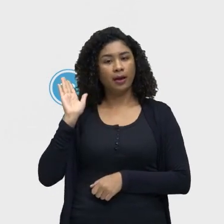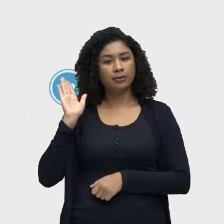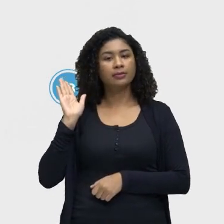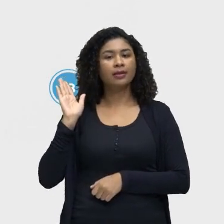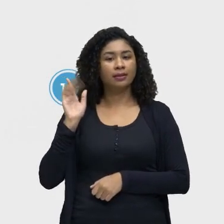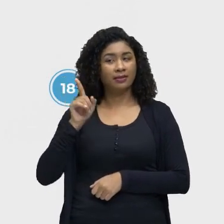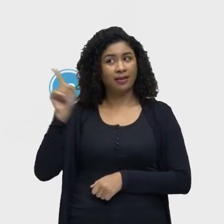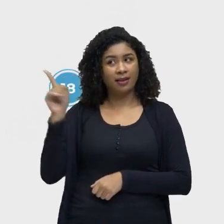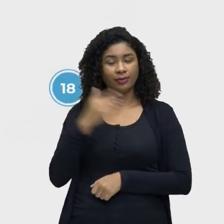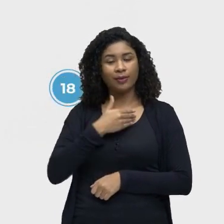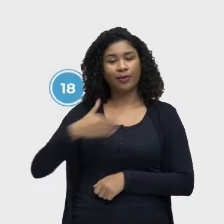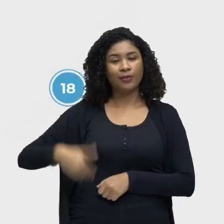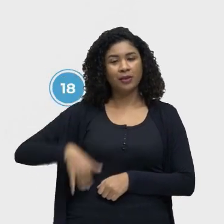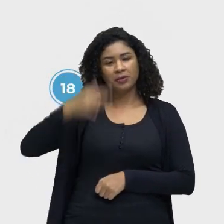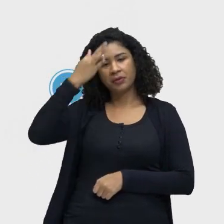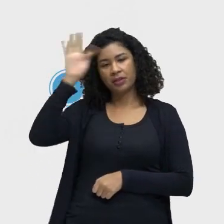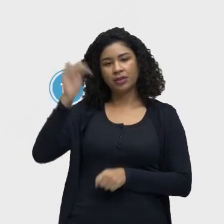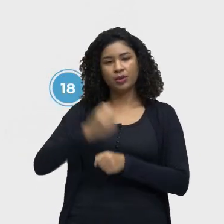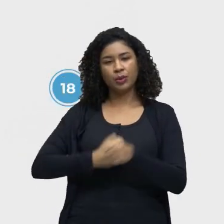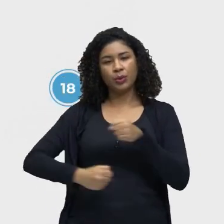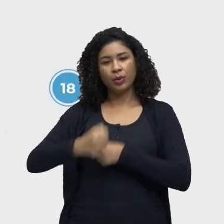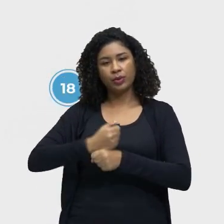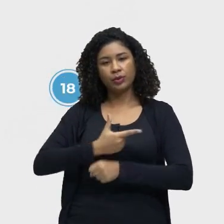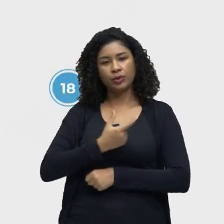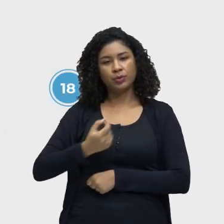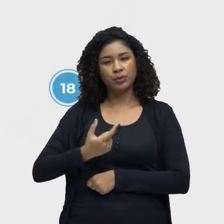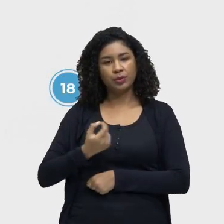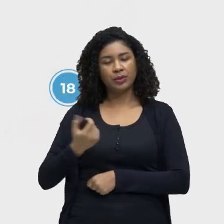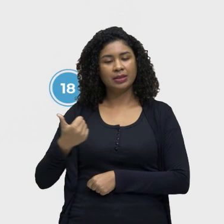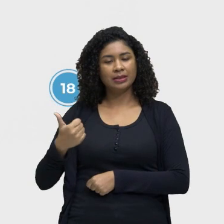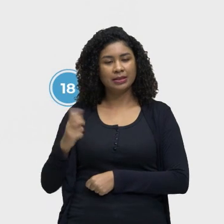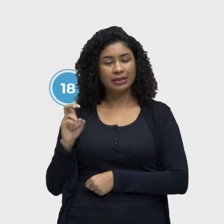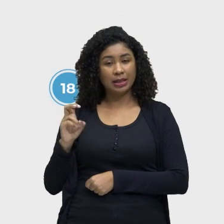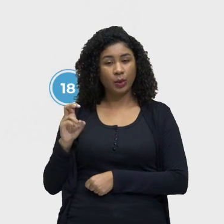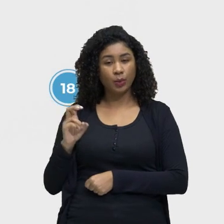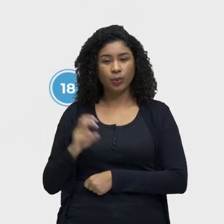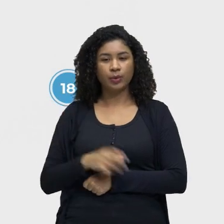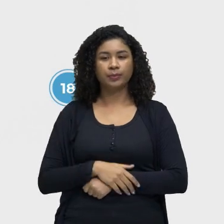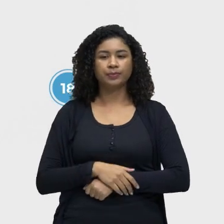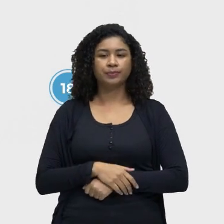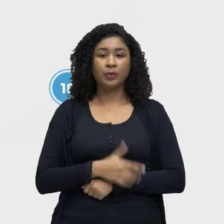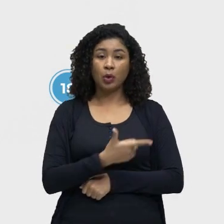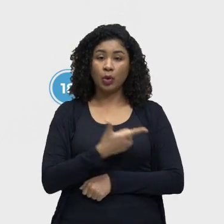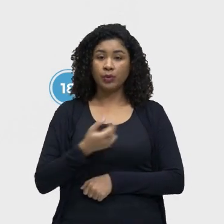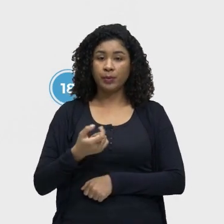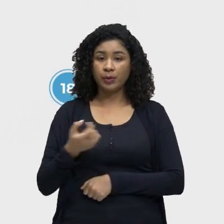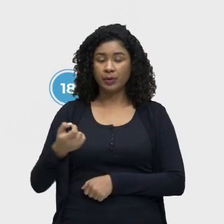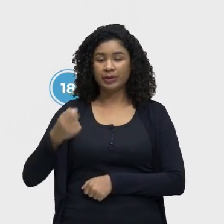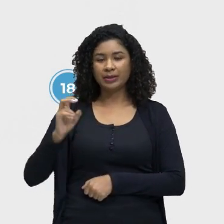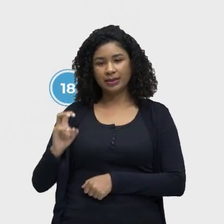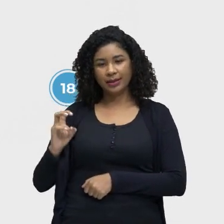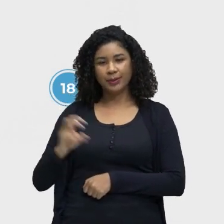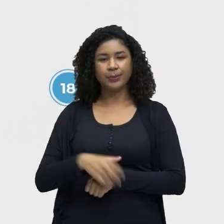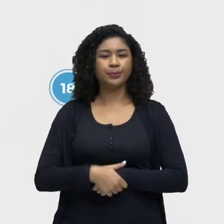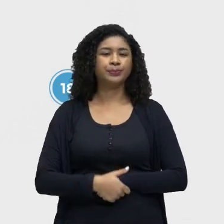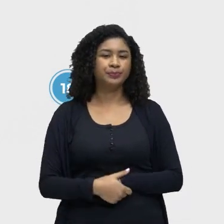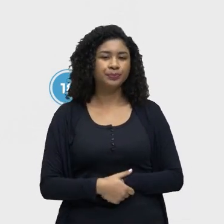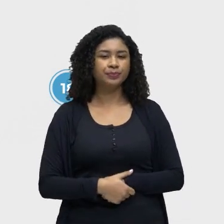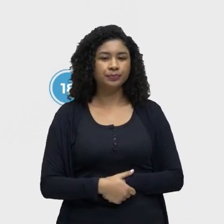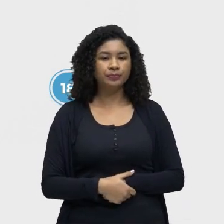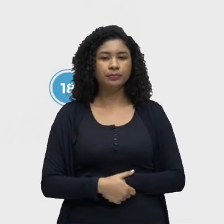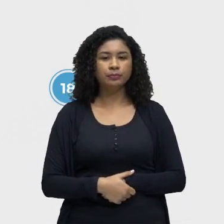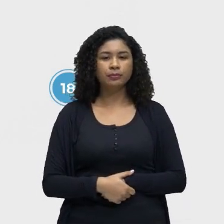né, da França no ano de 2005. O que essa medida tenta? Ela tenta a letra a política